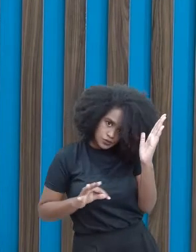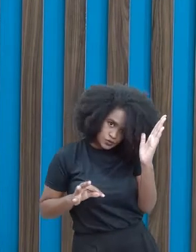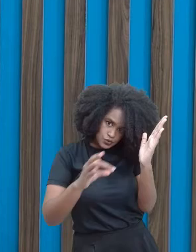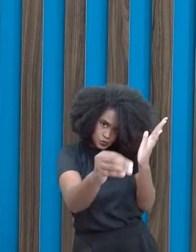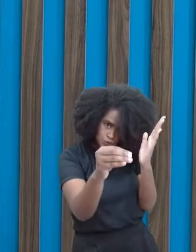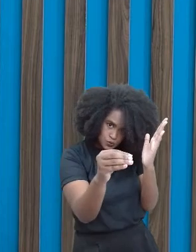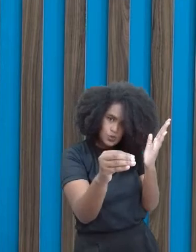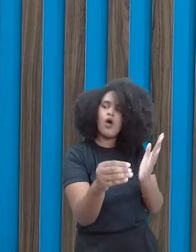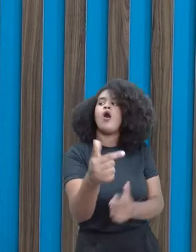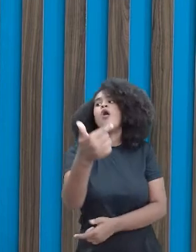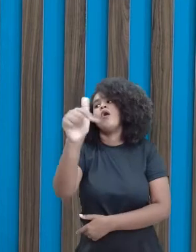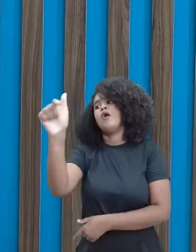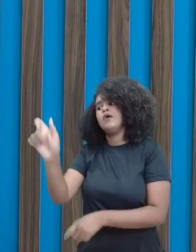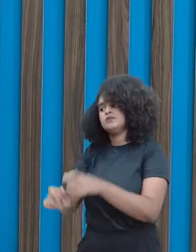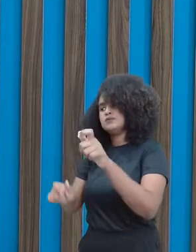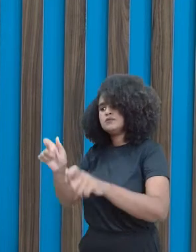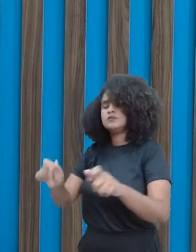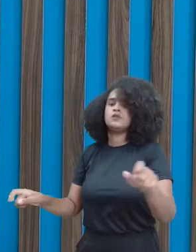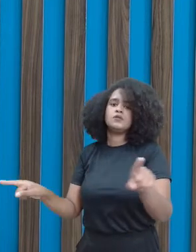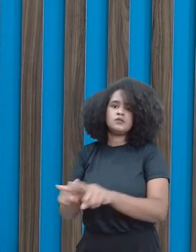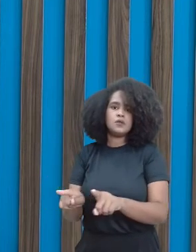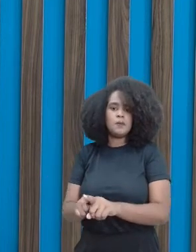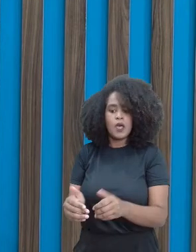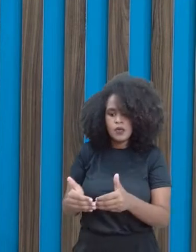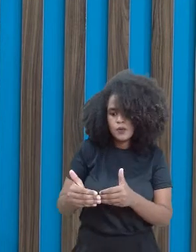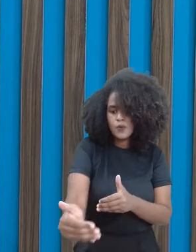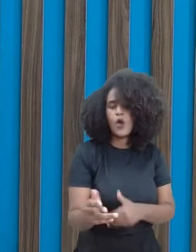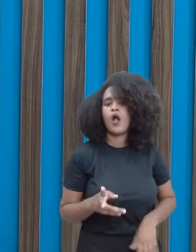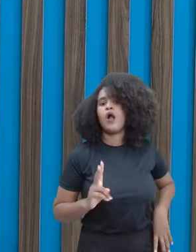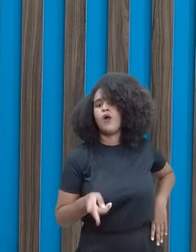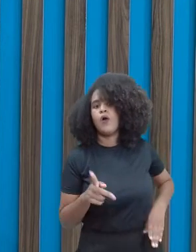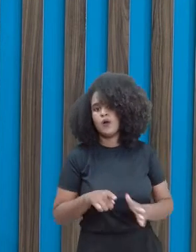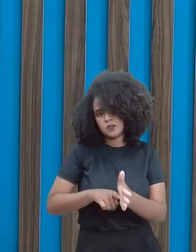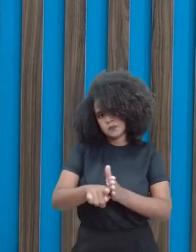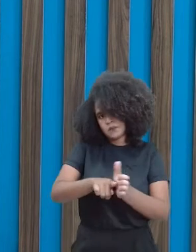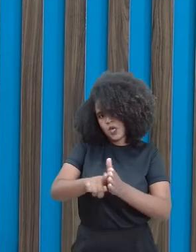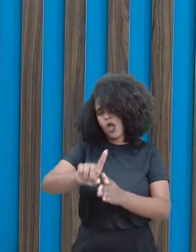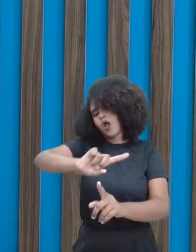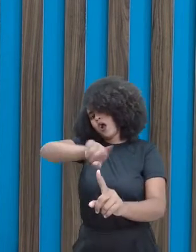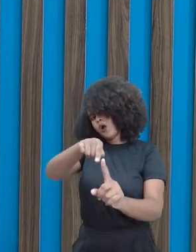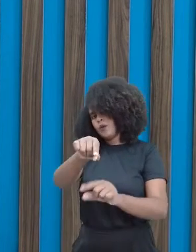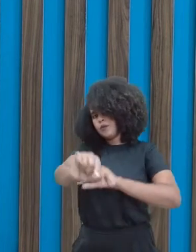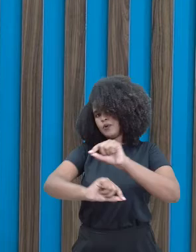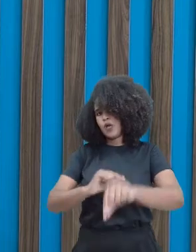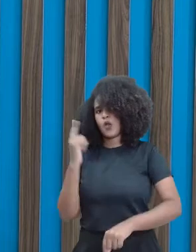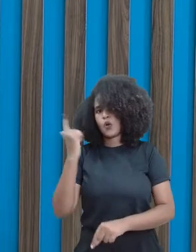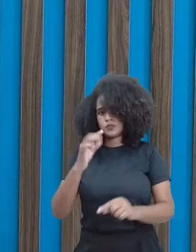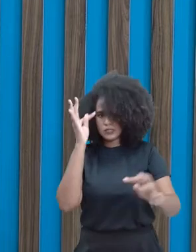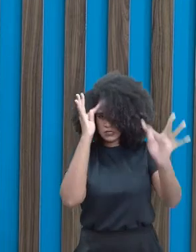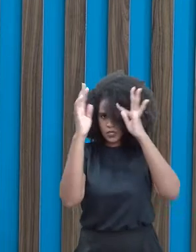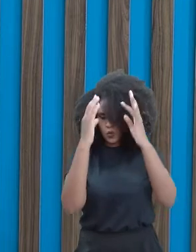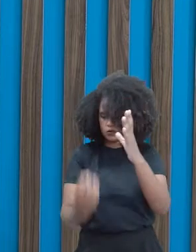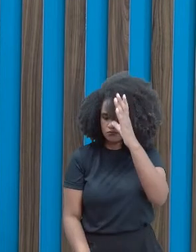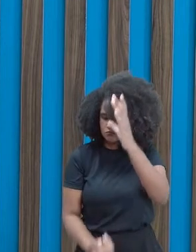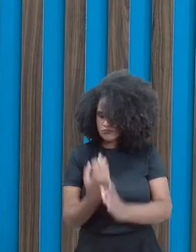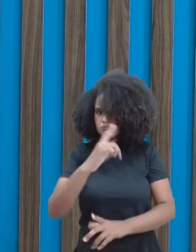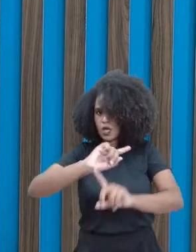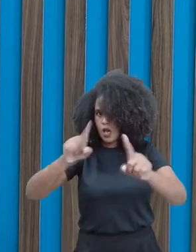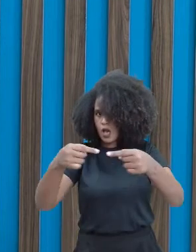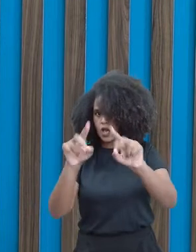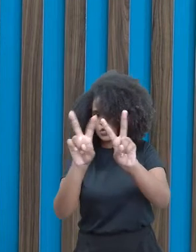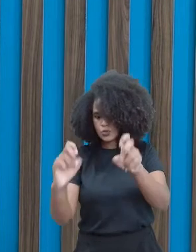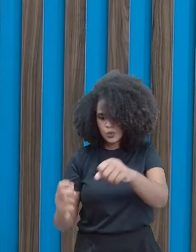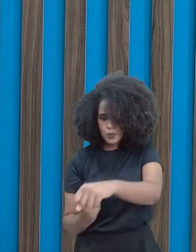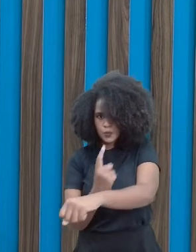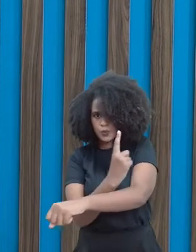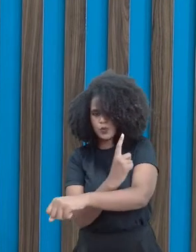Outras pessoas já vieram também continuar aquela pesquisa para chegar a uma teoria correta da evolução